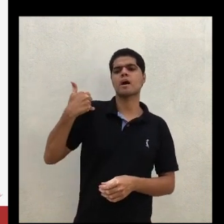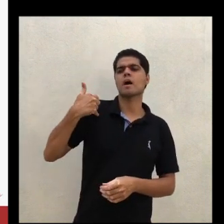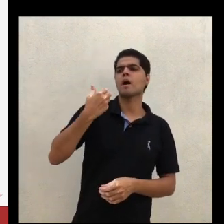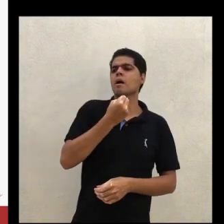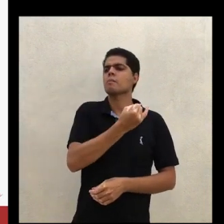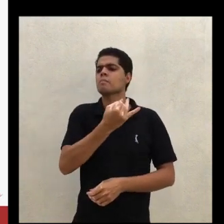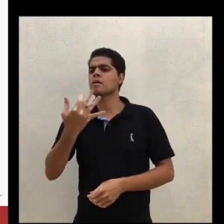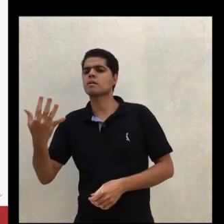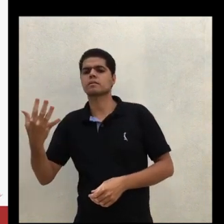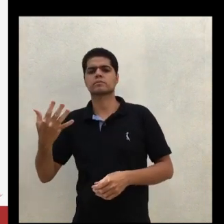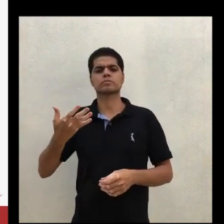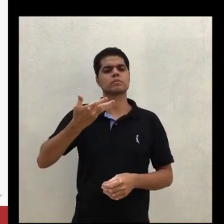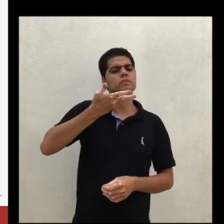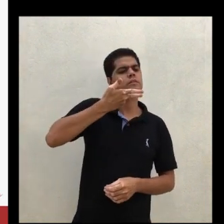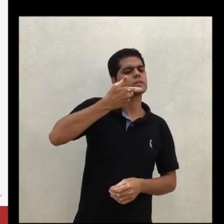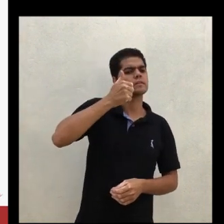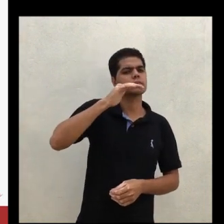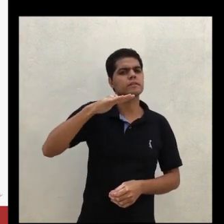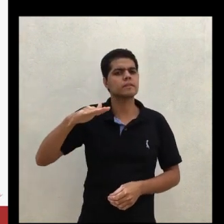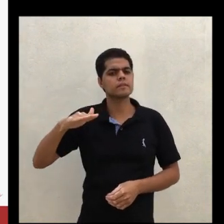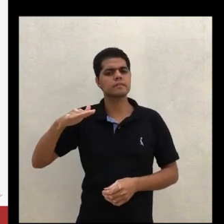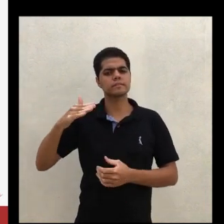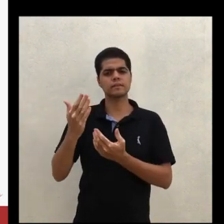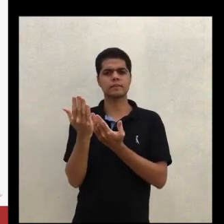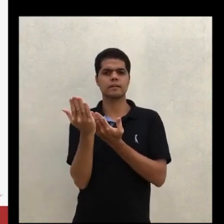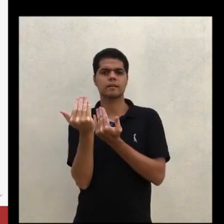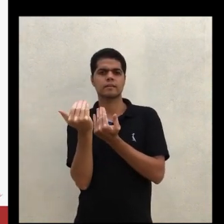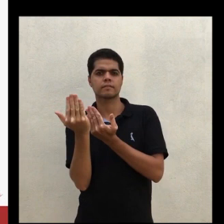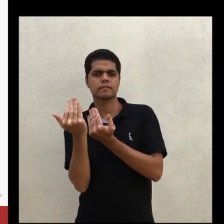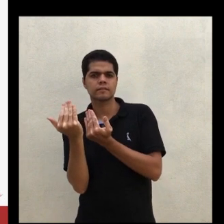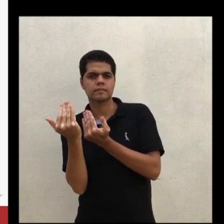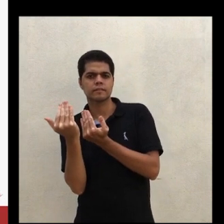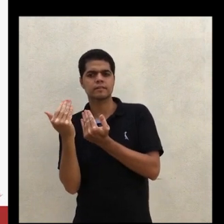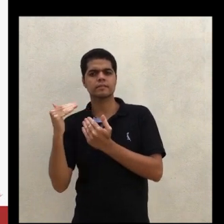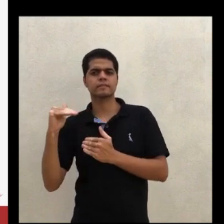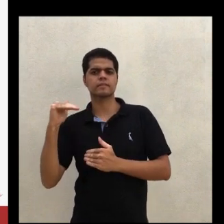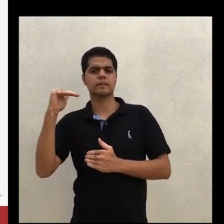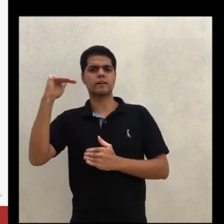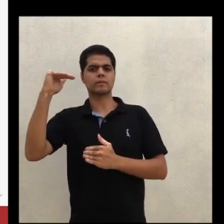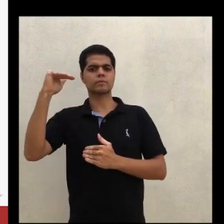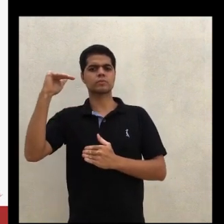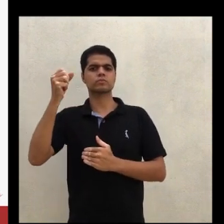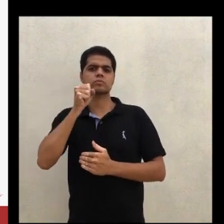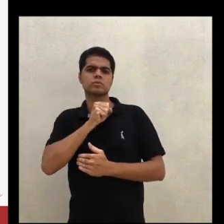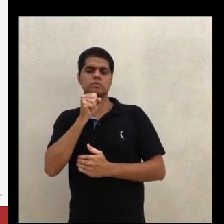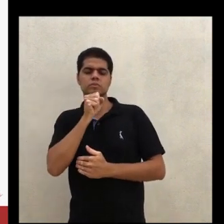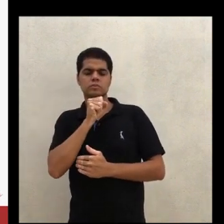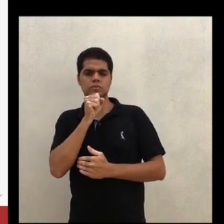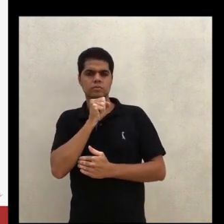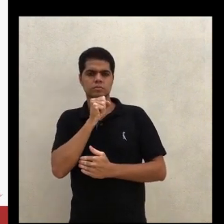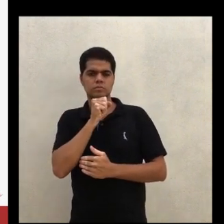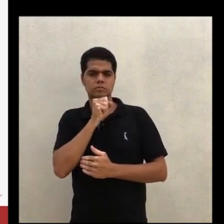seguinte nessa tabela aqui, parece que é do IBGE, se eu não me engano. Até 11 anos, criança.